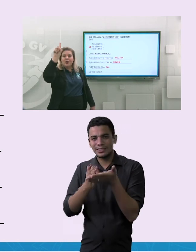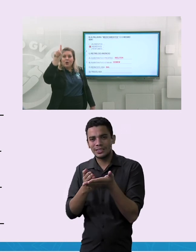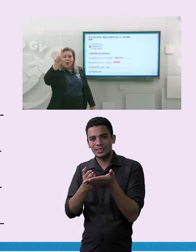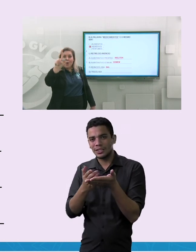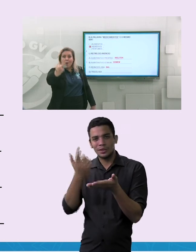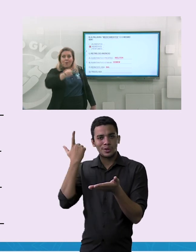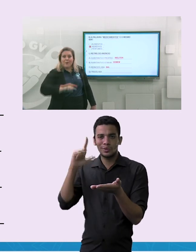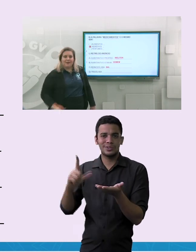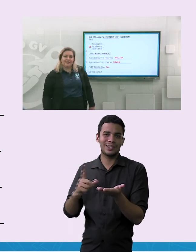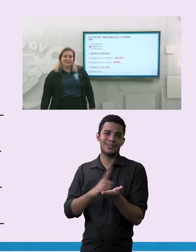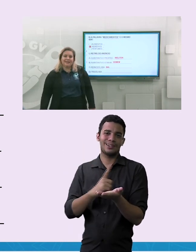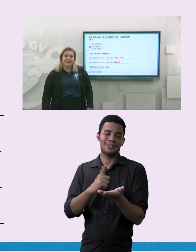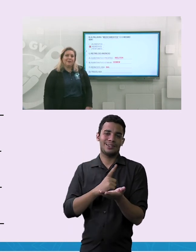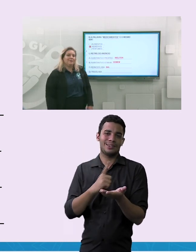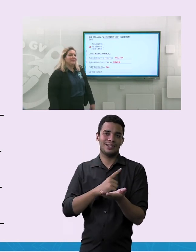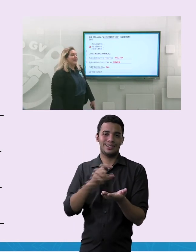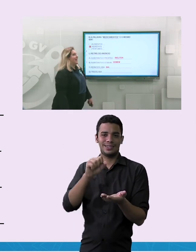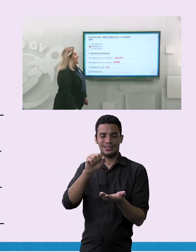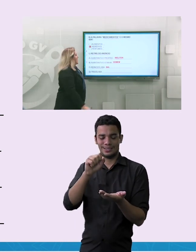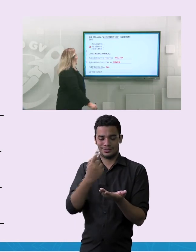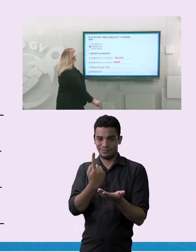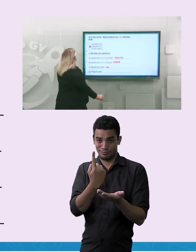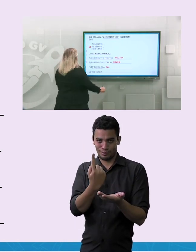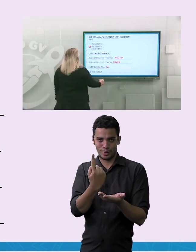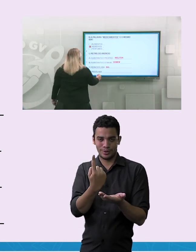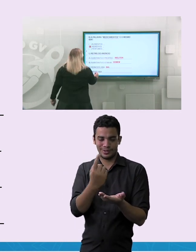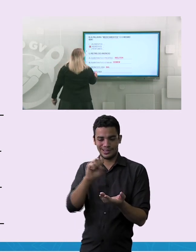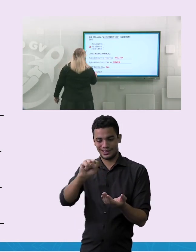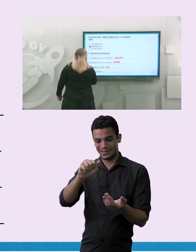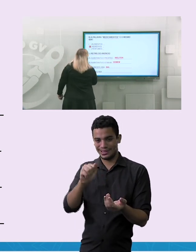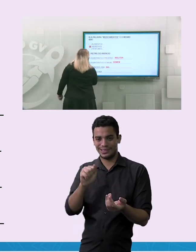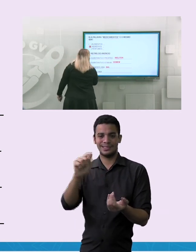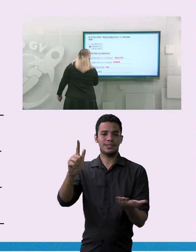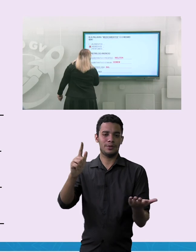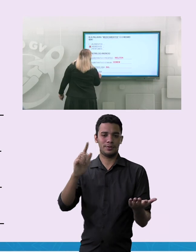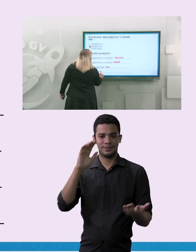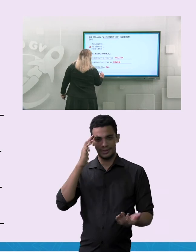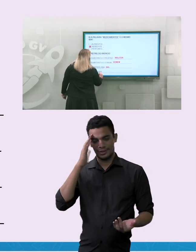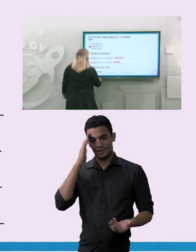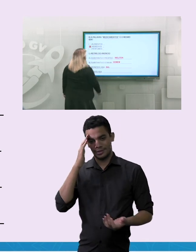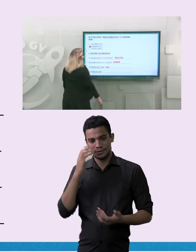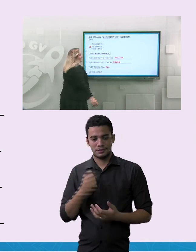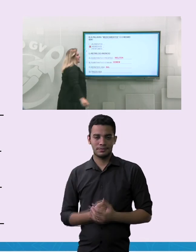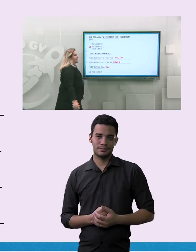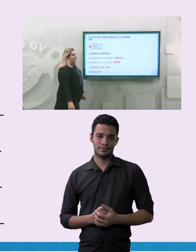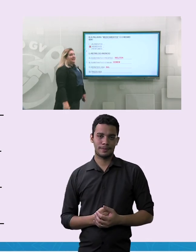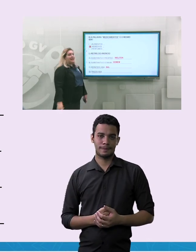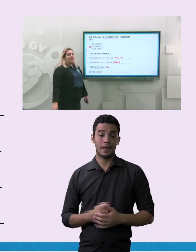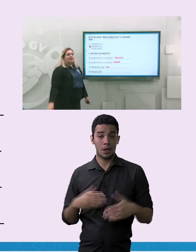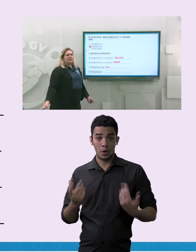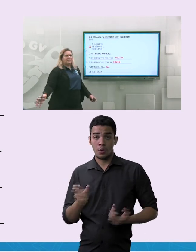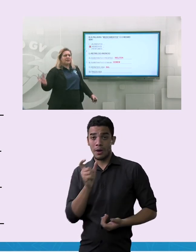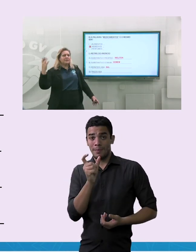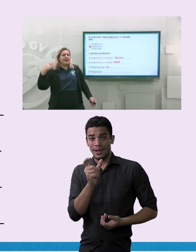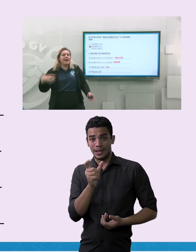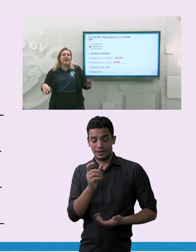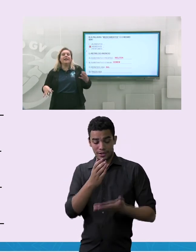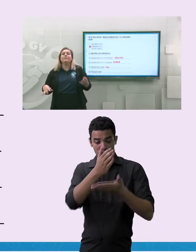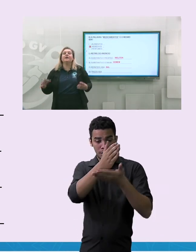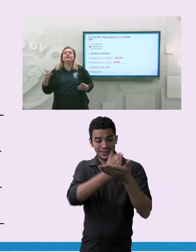somente uma sílaba. E a letra D, uma palavra trissílaba, que nós